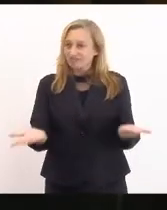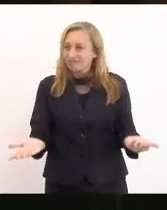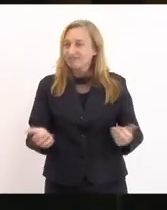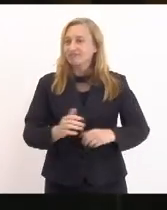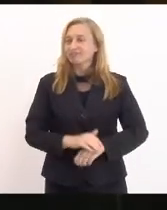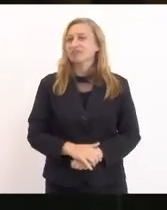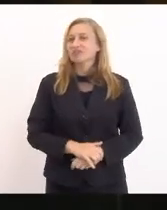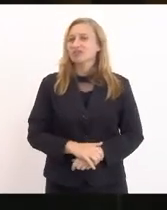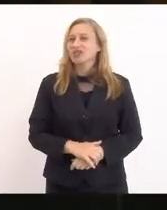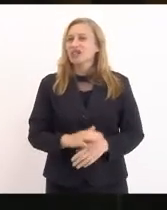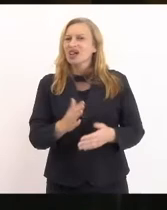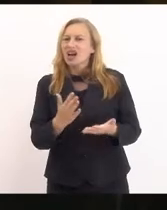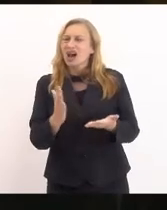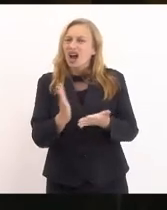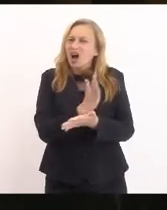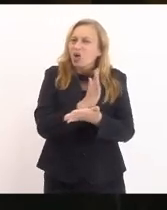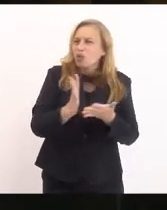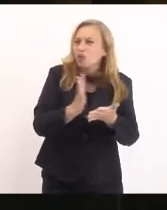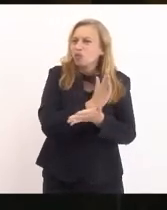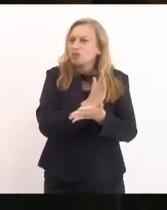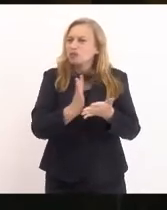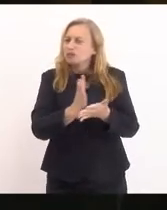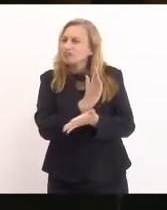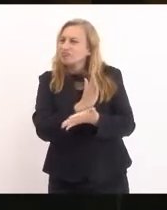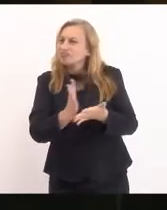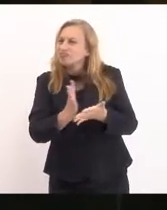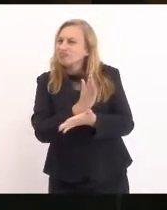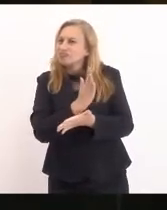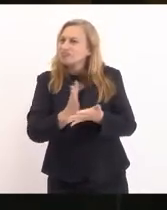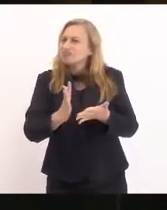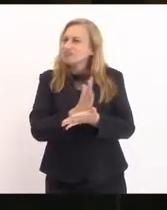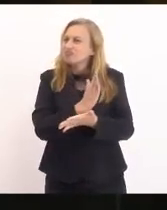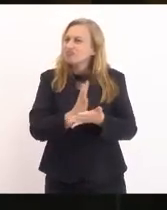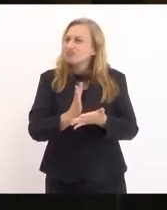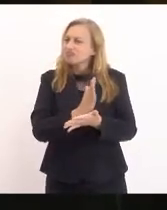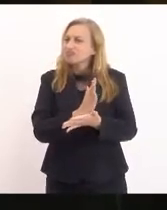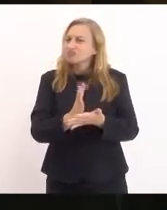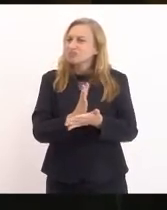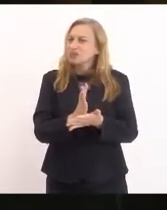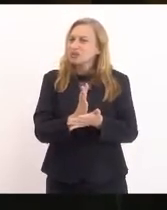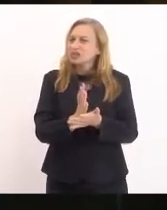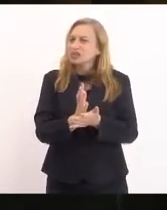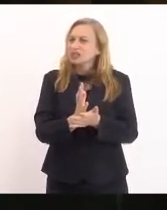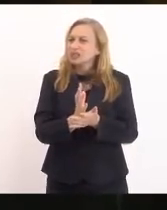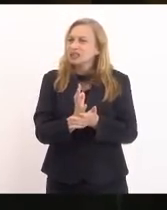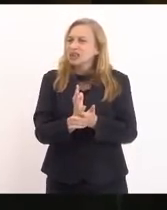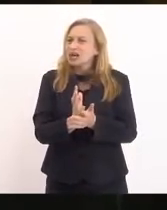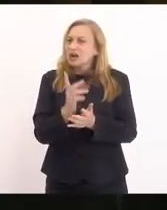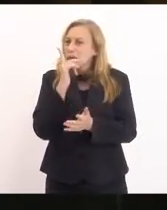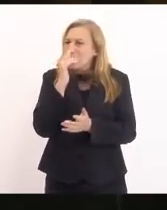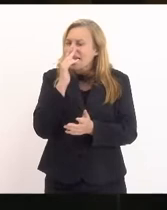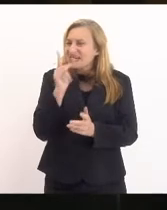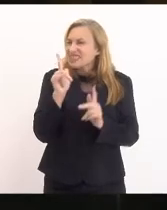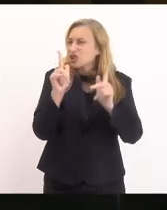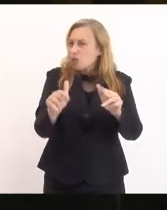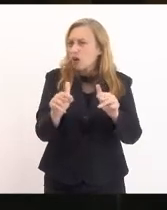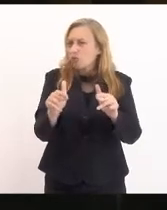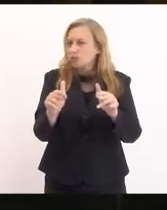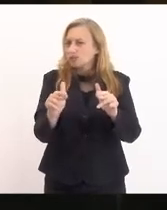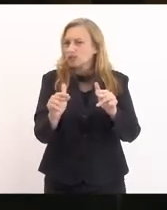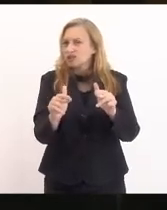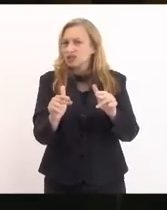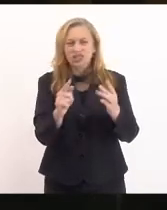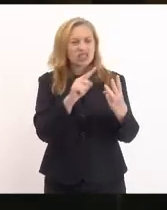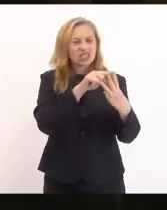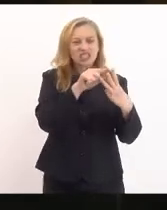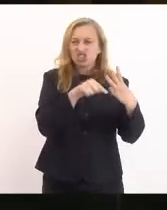alguns traços comuns nesses três lamentáveis episódios da